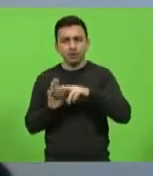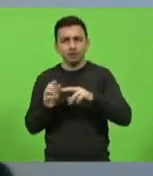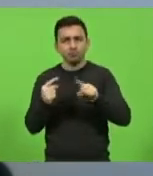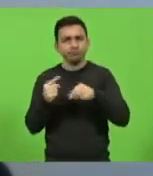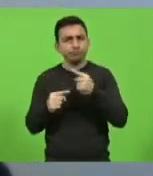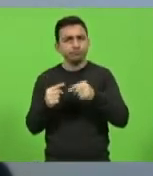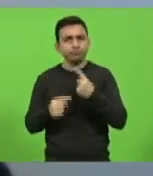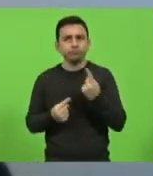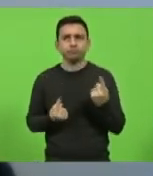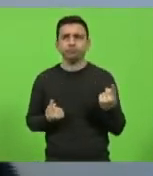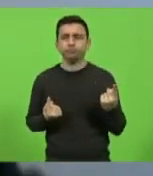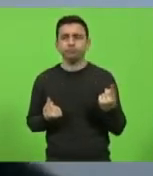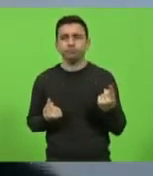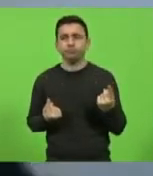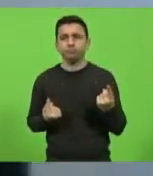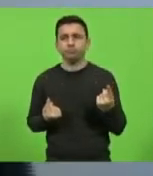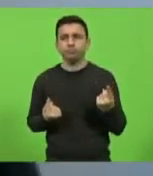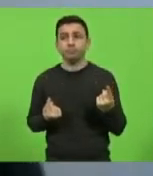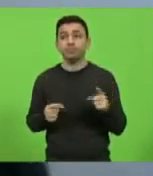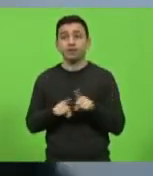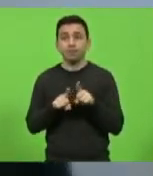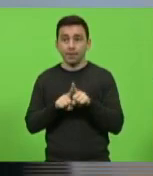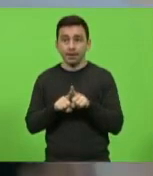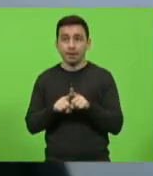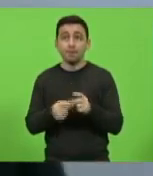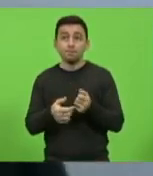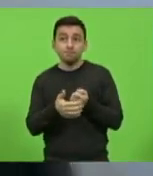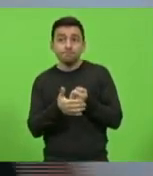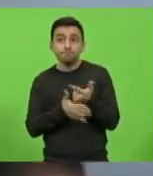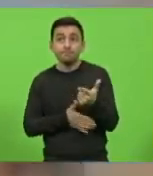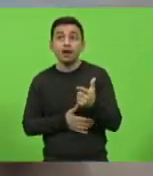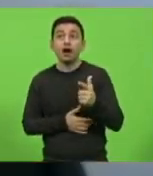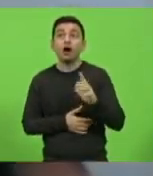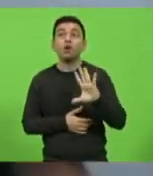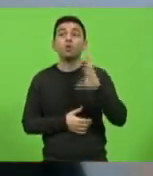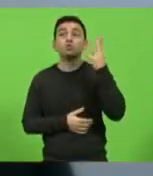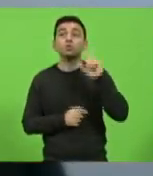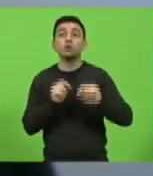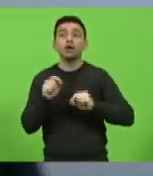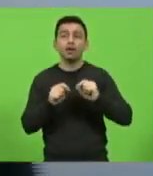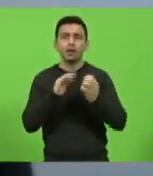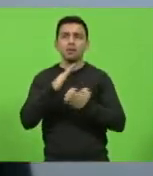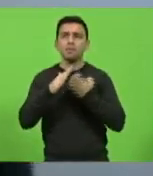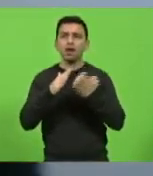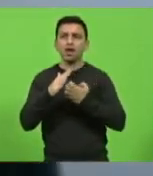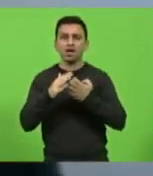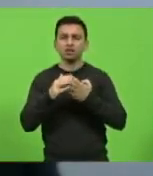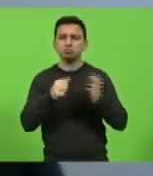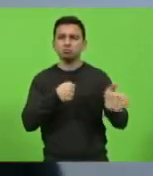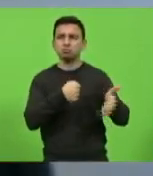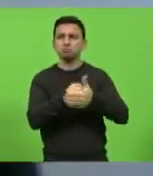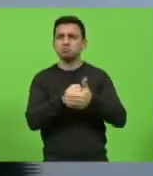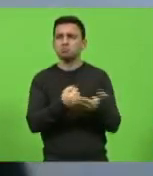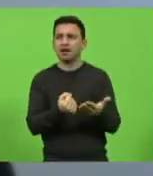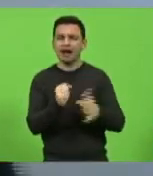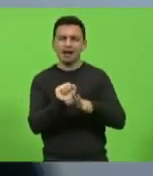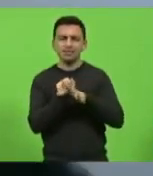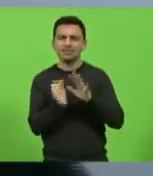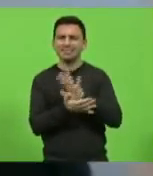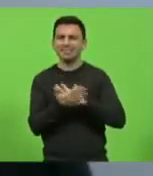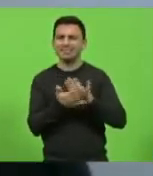pretensão. Que o pagamento aconteceu a uma empresa de fachada, sem nenhuma garantia,